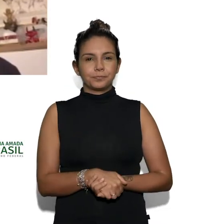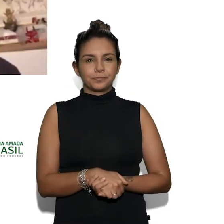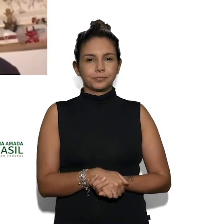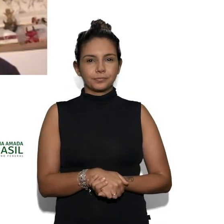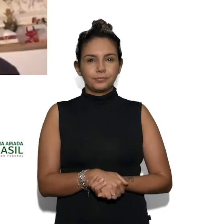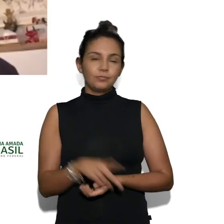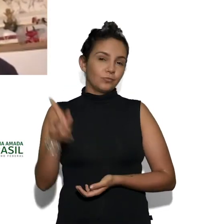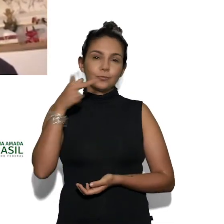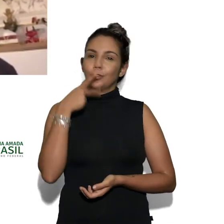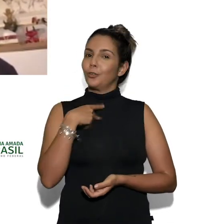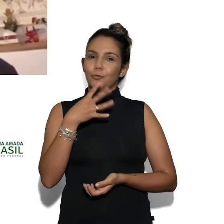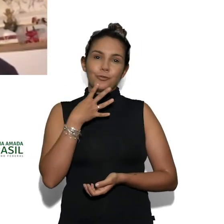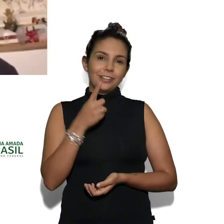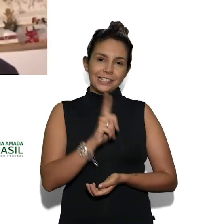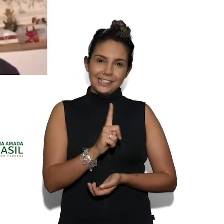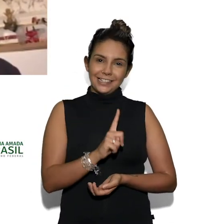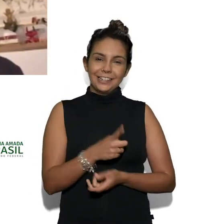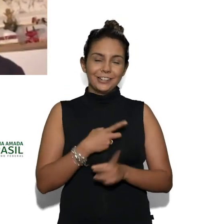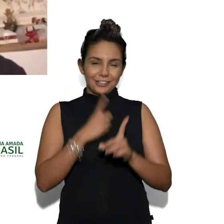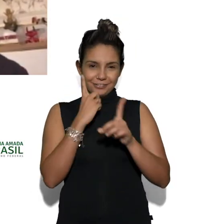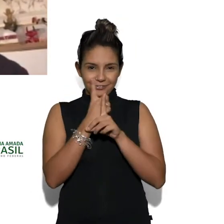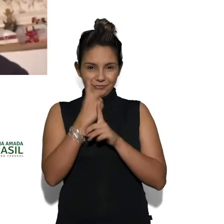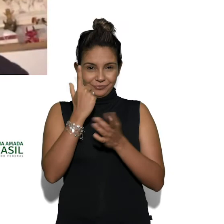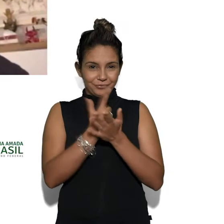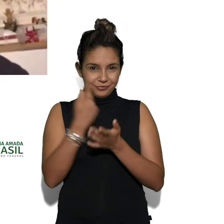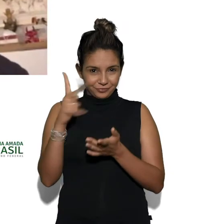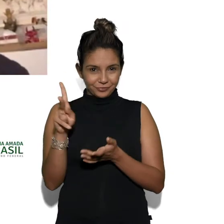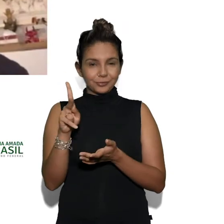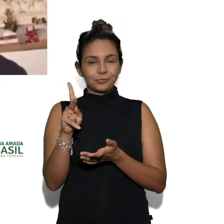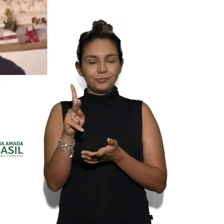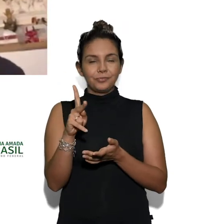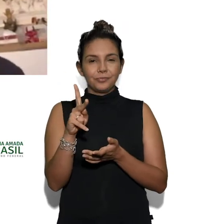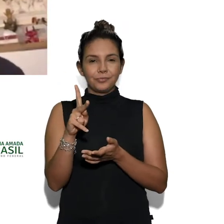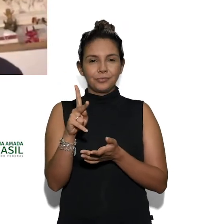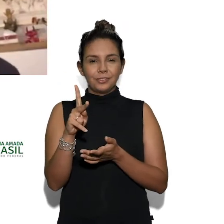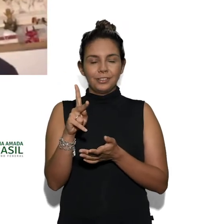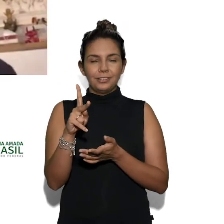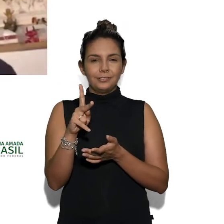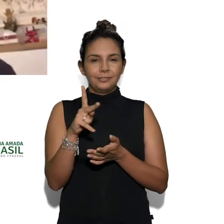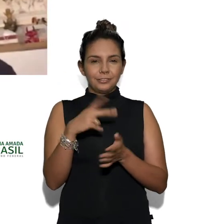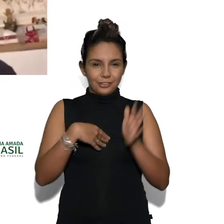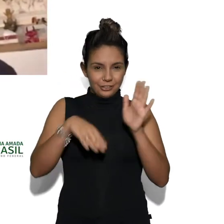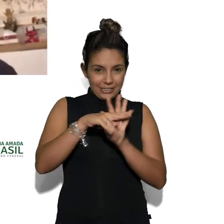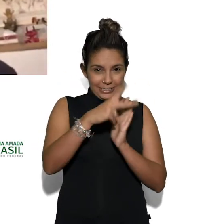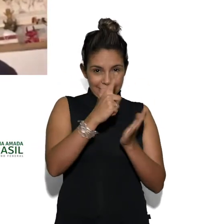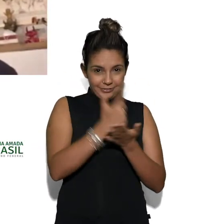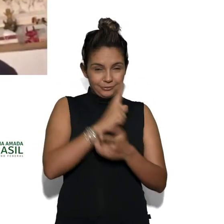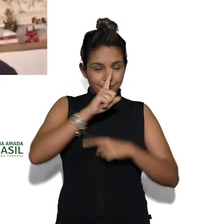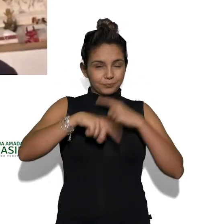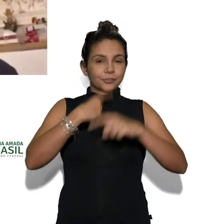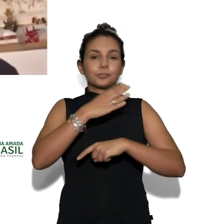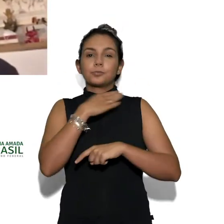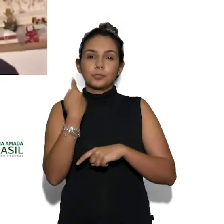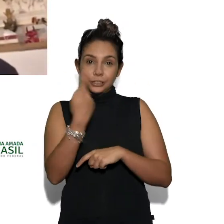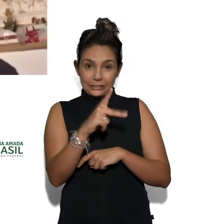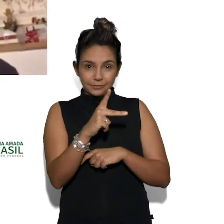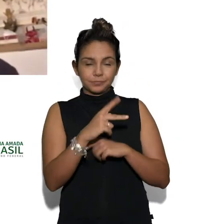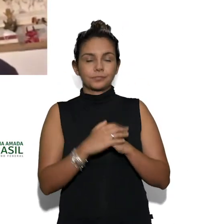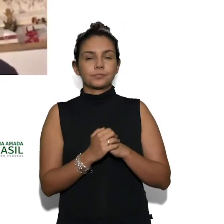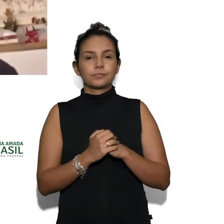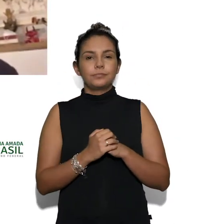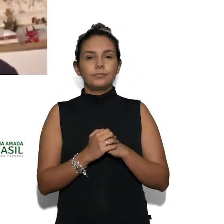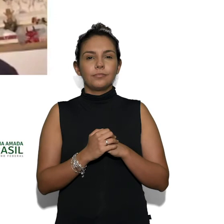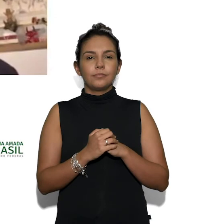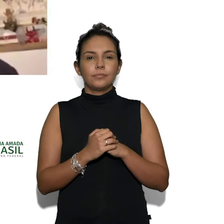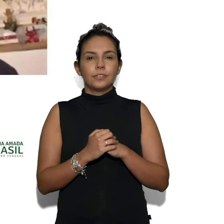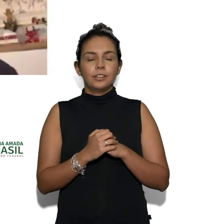não pude conhecer, eu encontrei o livro dele, eu cheguei aos livros dele depois da morte dele. Aliás,